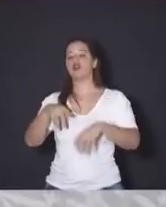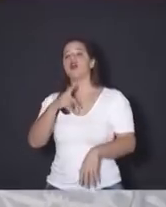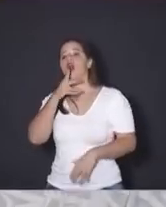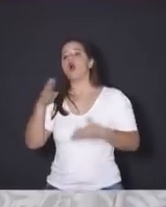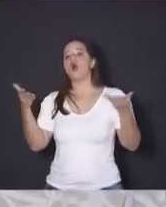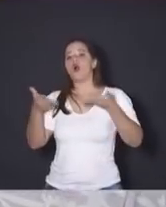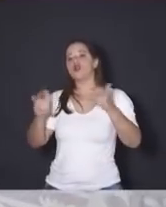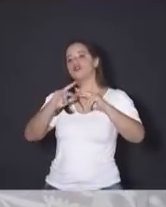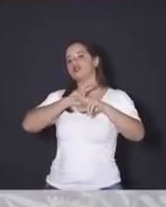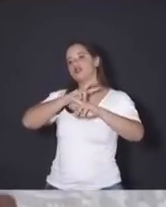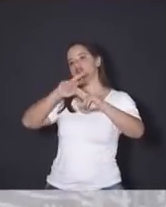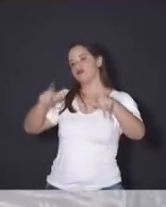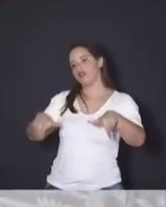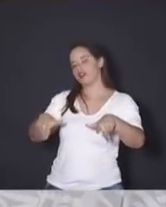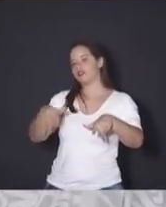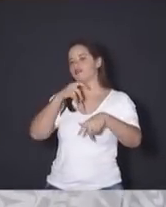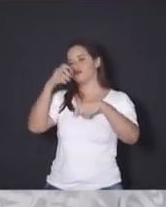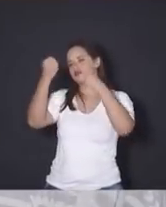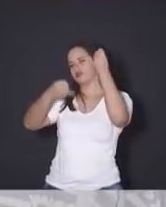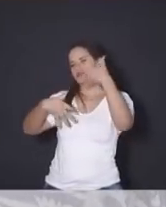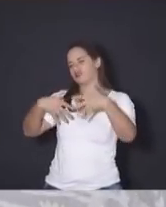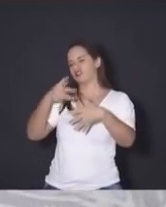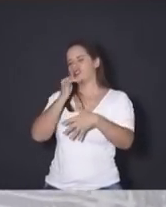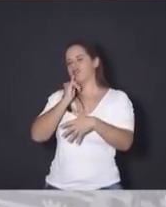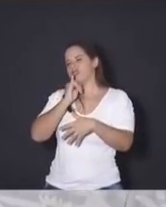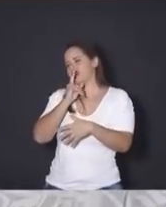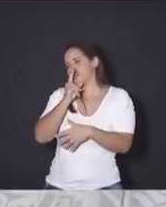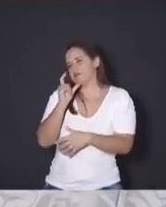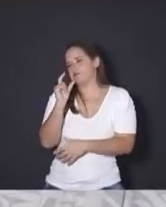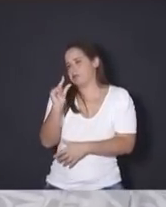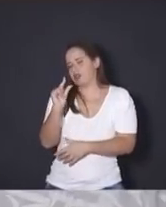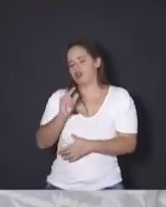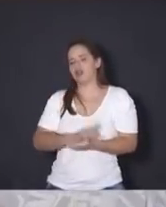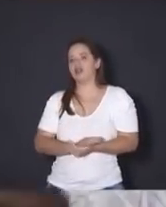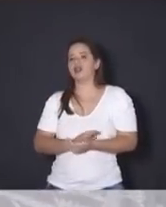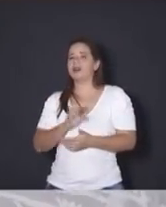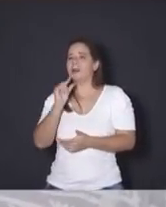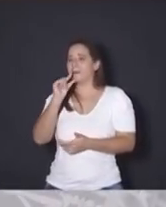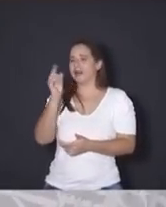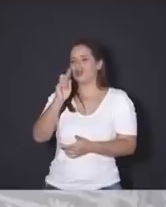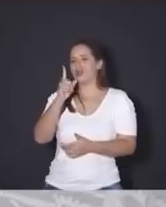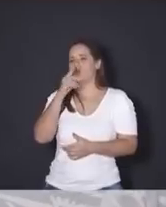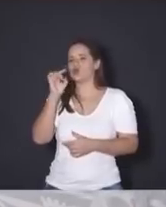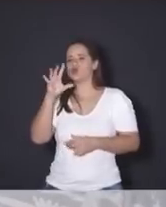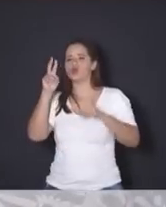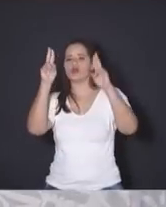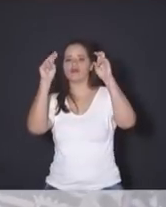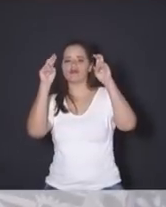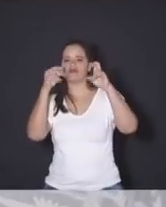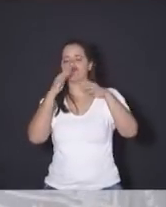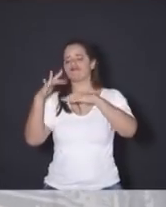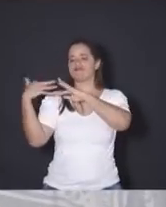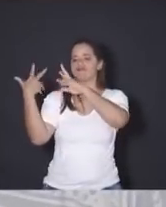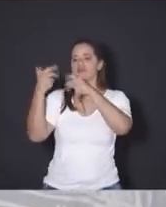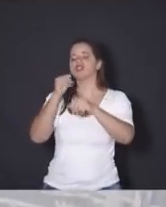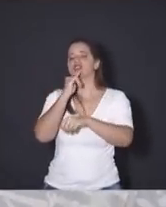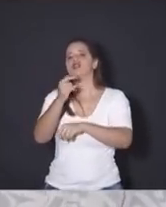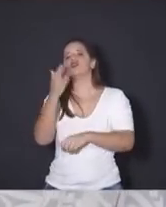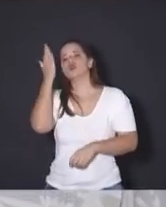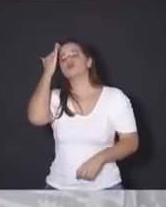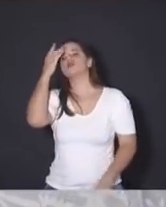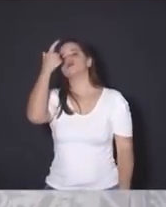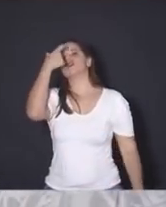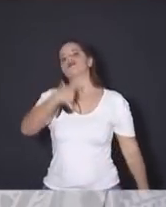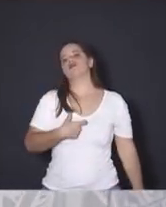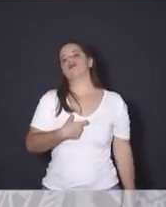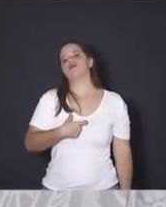causa um diferencial eu vou contar çom algo pequeno é pequeno não um trecho dessa trajetória que me levou a dizer sim eu sei porque eu estou